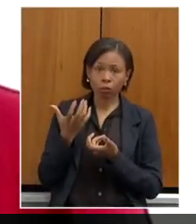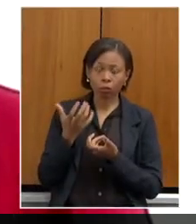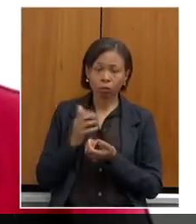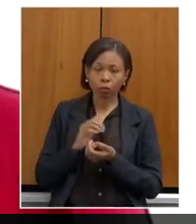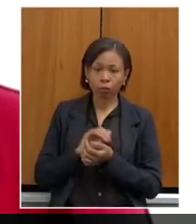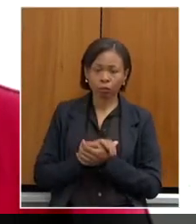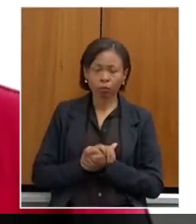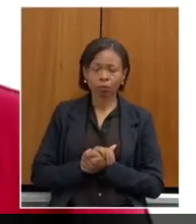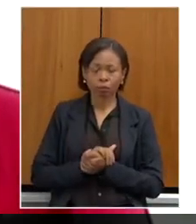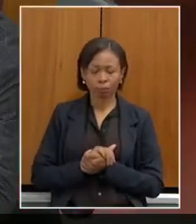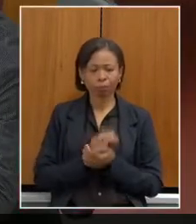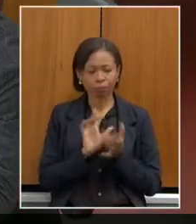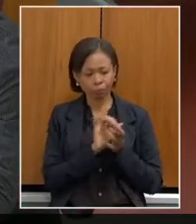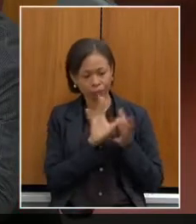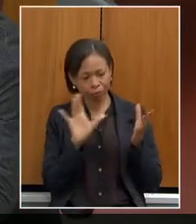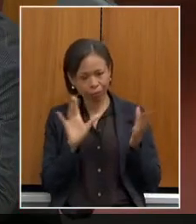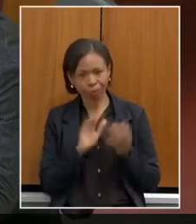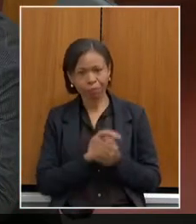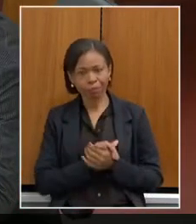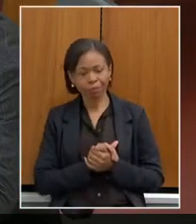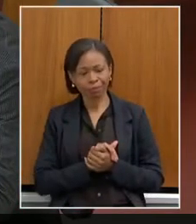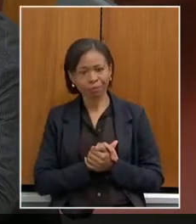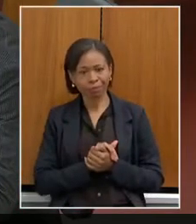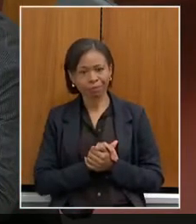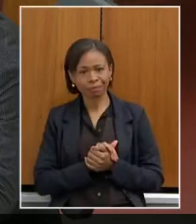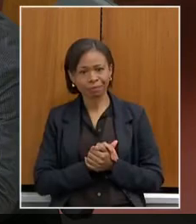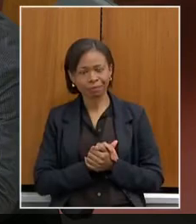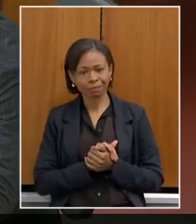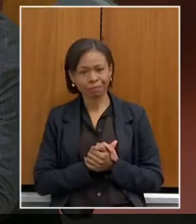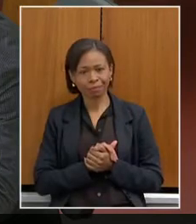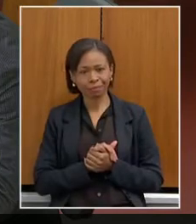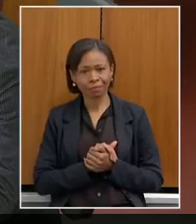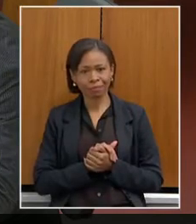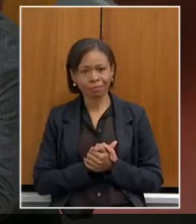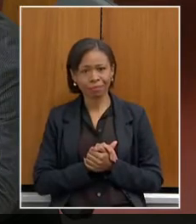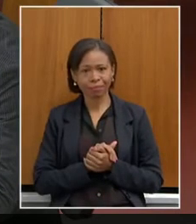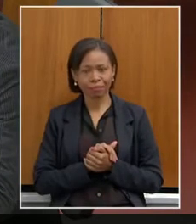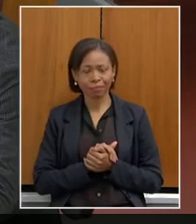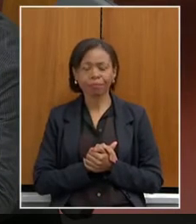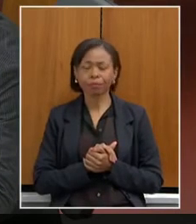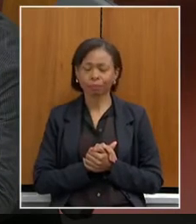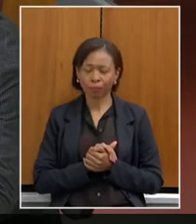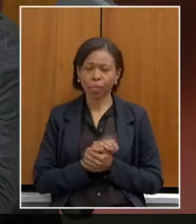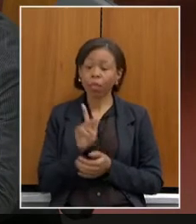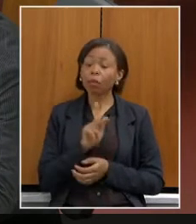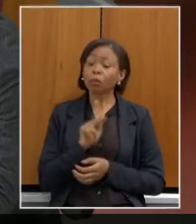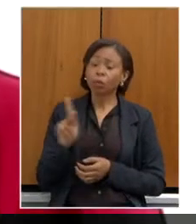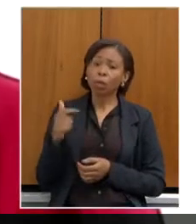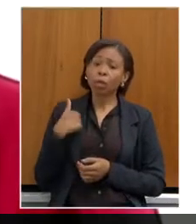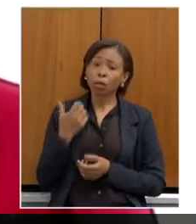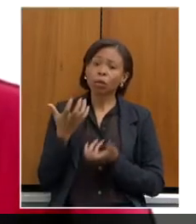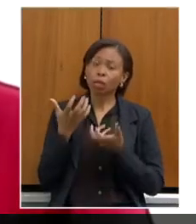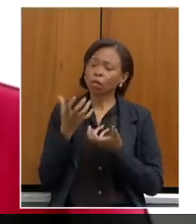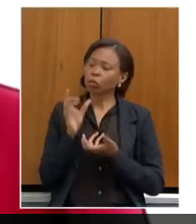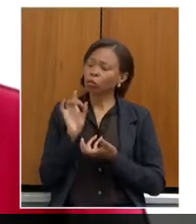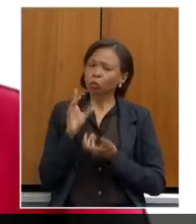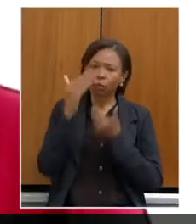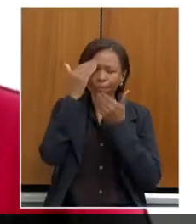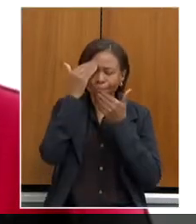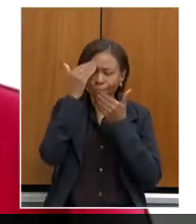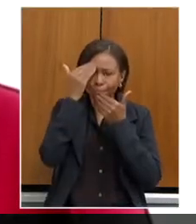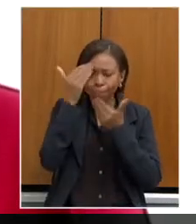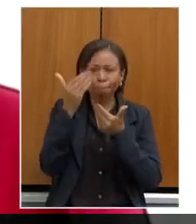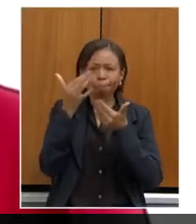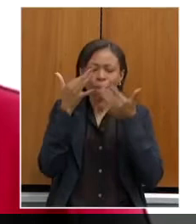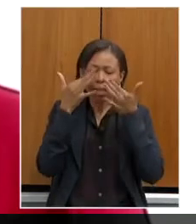fica à vontade Celinho nós estamos ouvindo pode falar presidente eu gostaria muito de agradecer a atenção